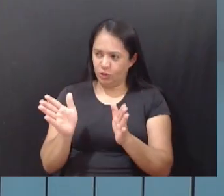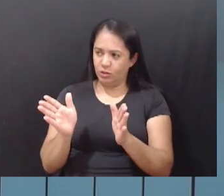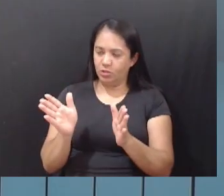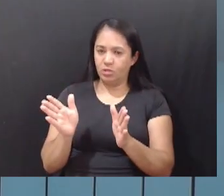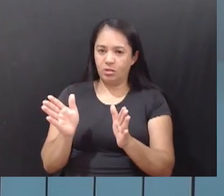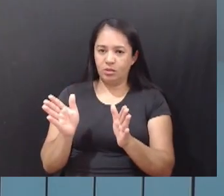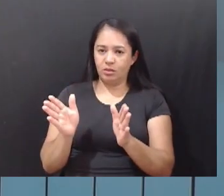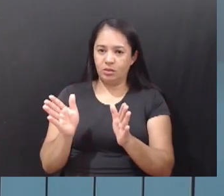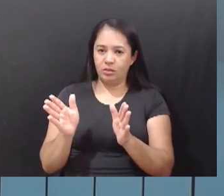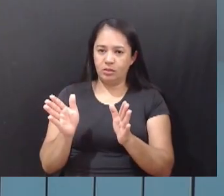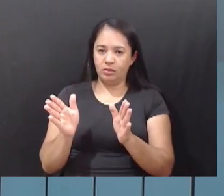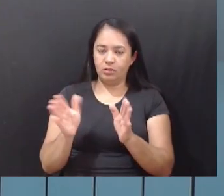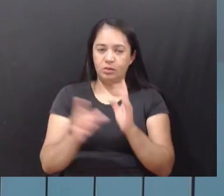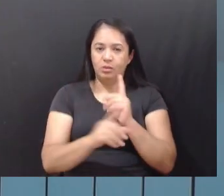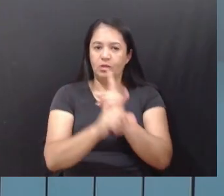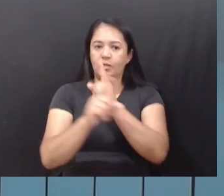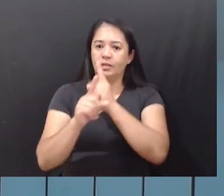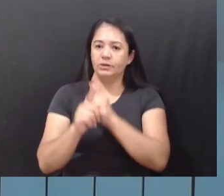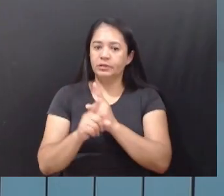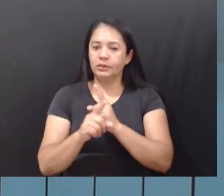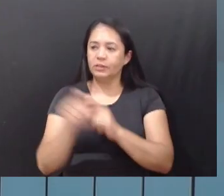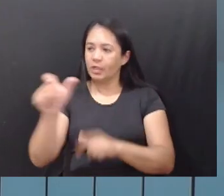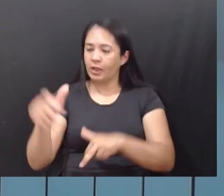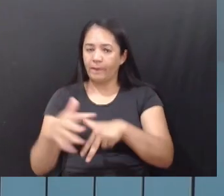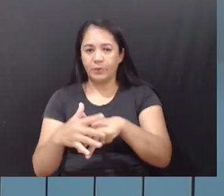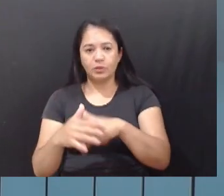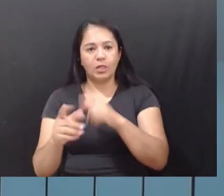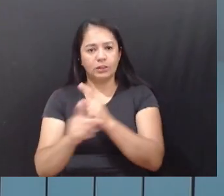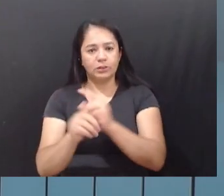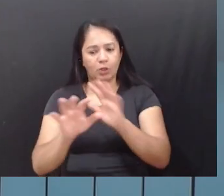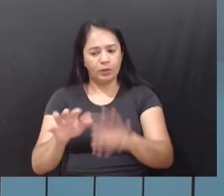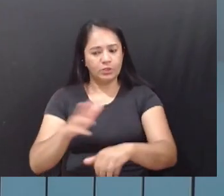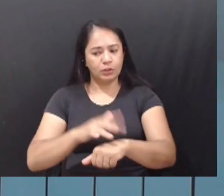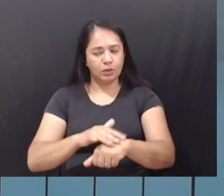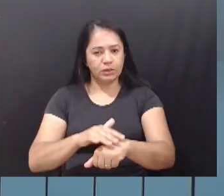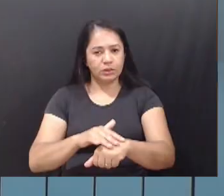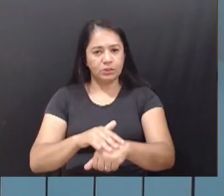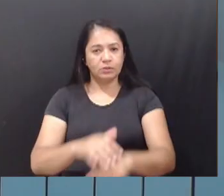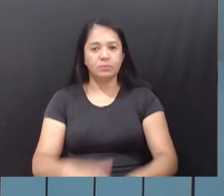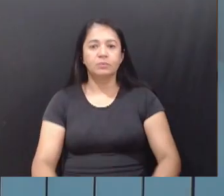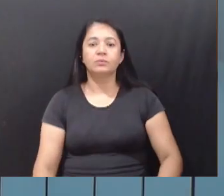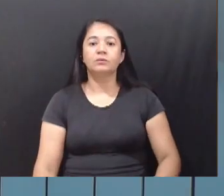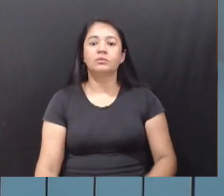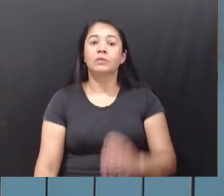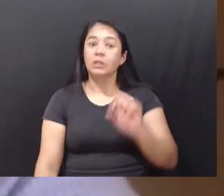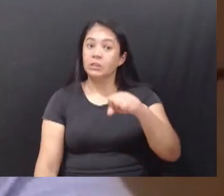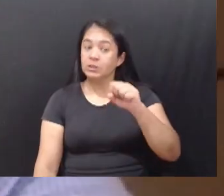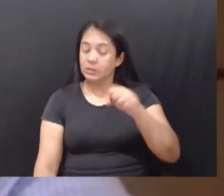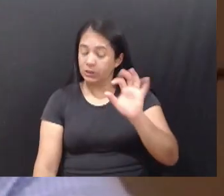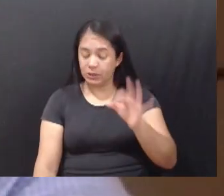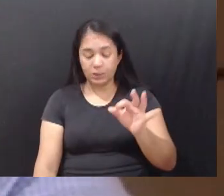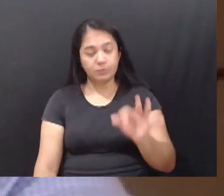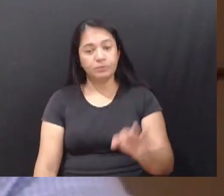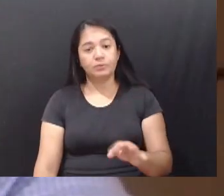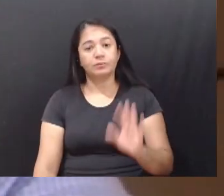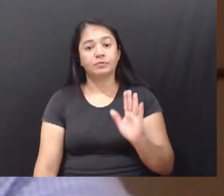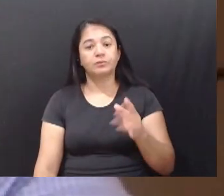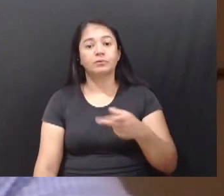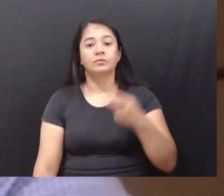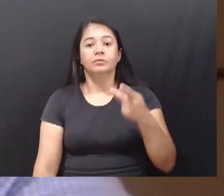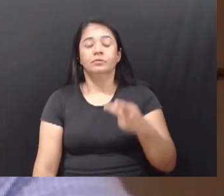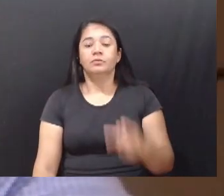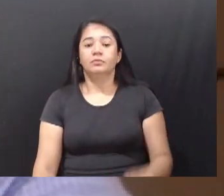preparado para atender, né, pacientes com essa doença? Sem dúvida nenhuma. Quer dizer, como eu falei para